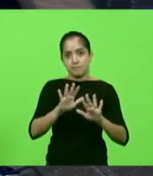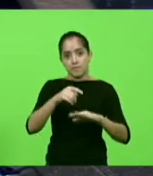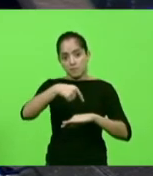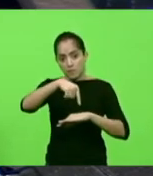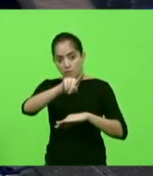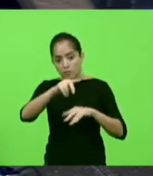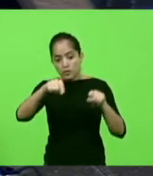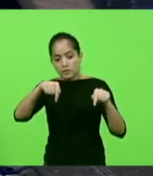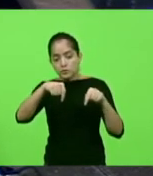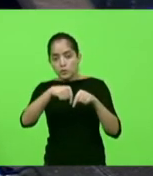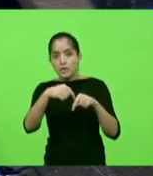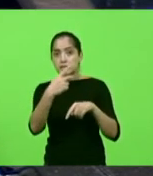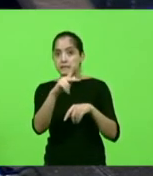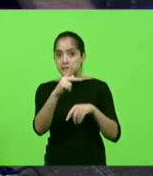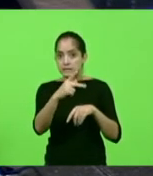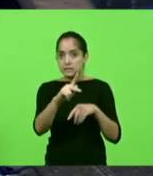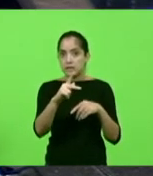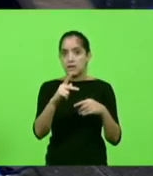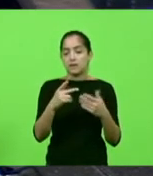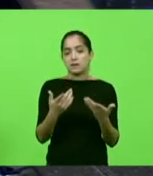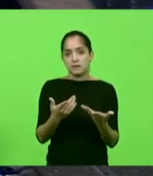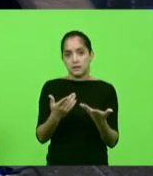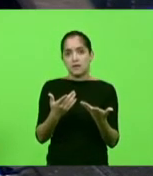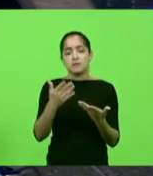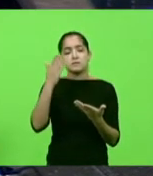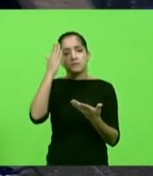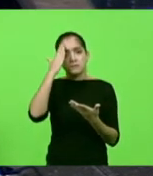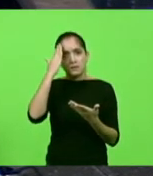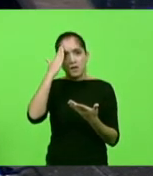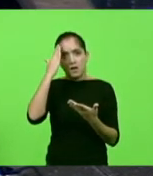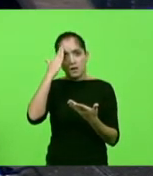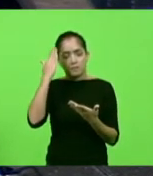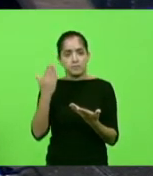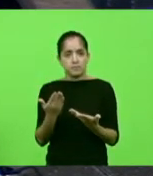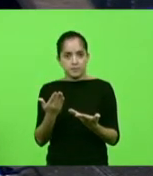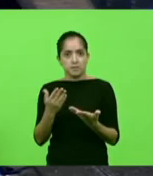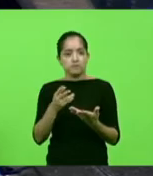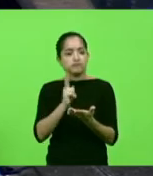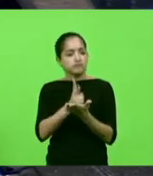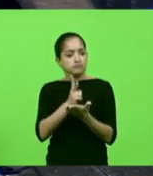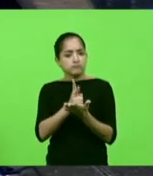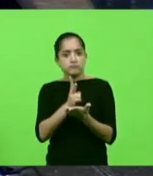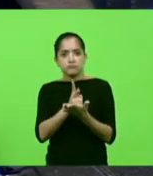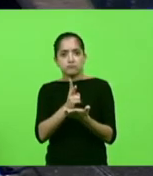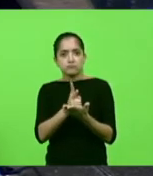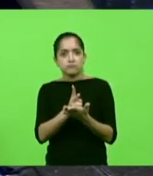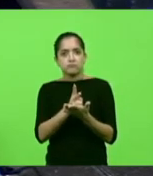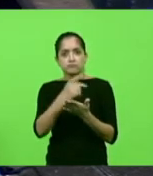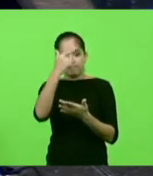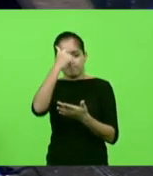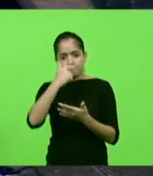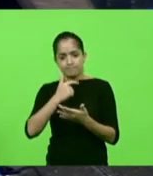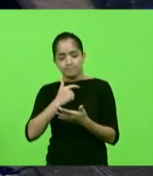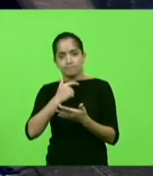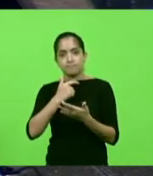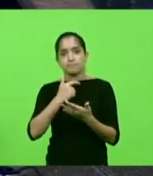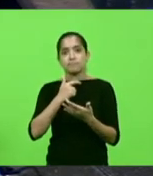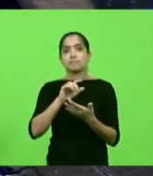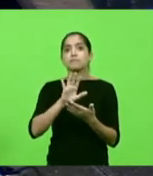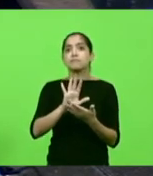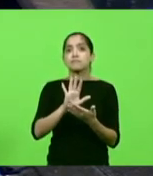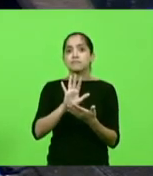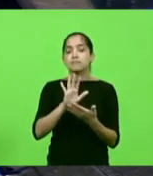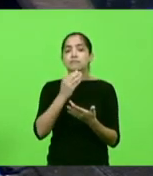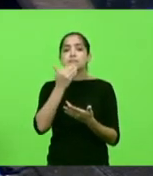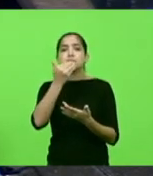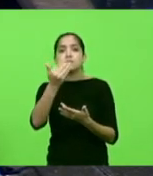gabinete em busca da sua flexibilidade, sabe muito bem que você tem que manter alguma aparência. Portanto, ninguém irá